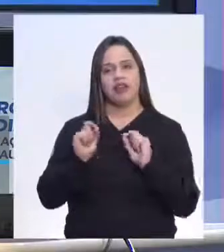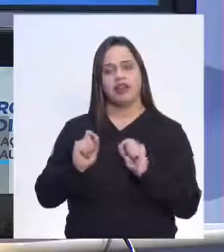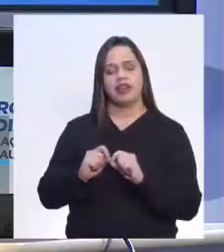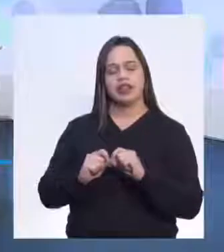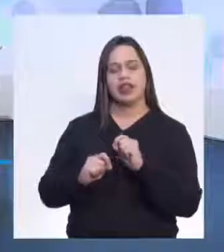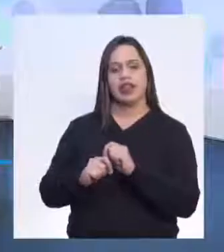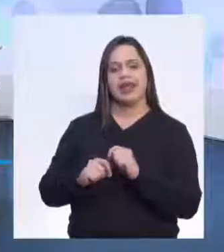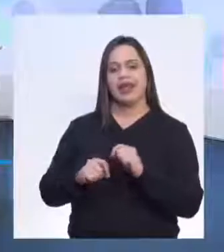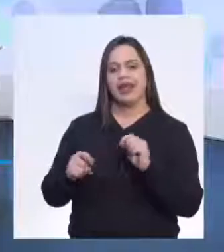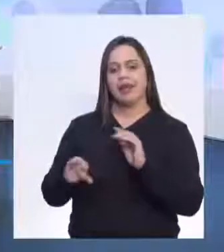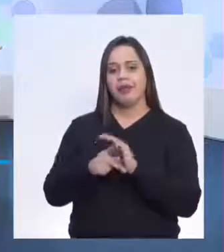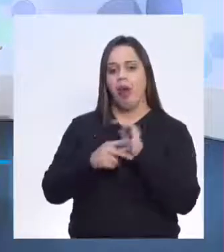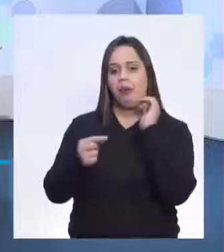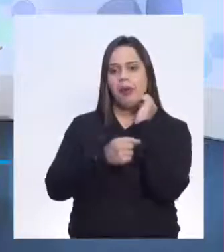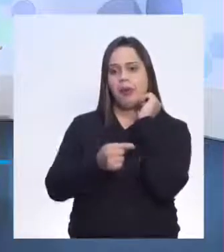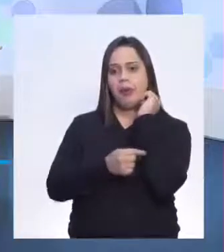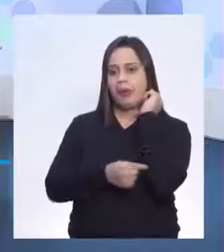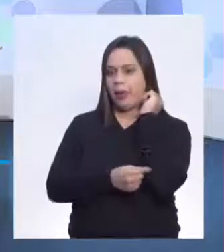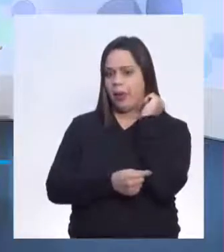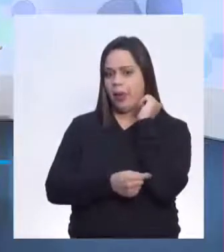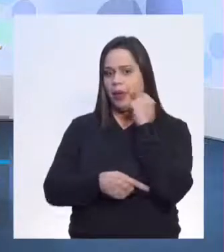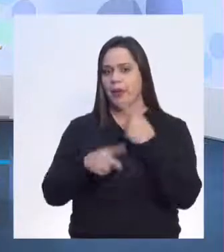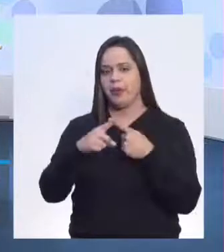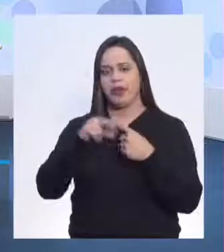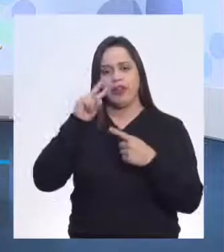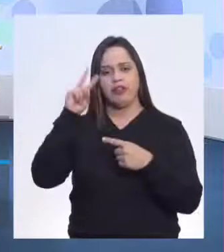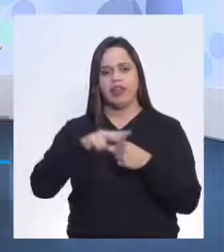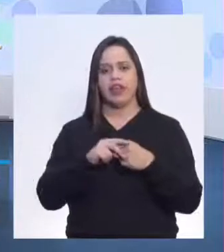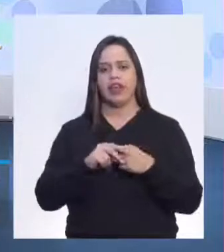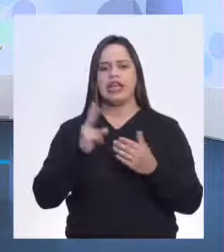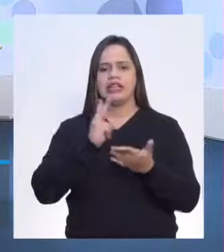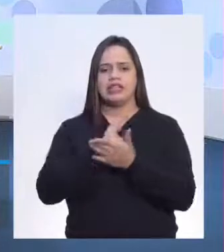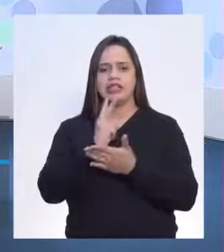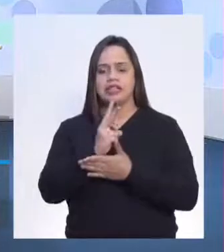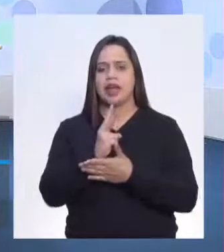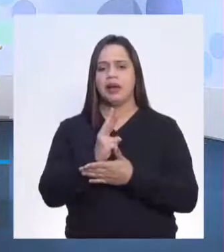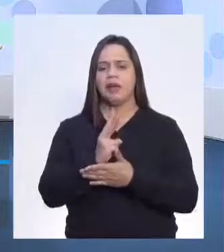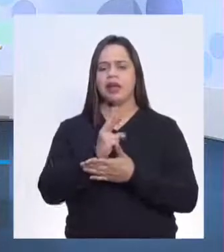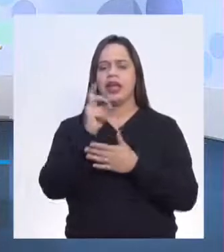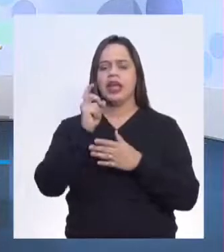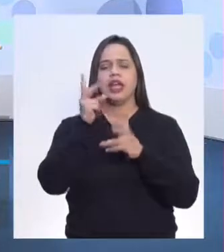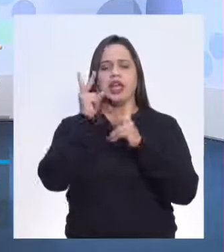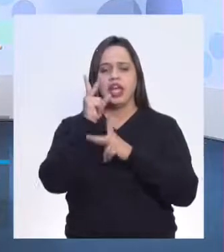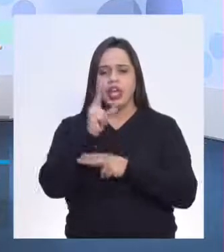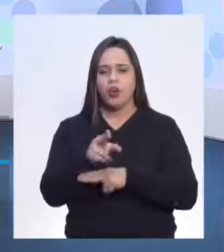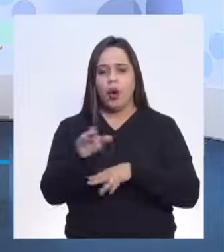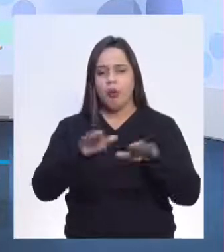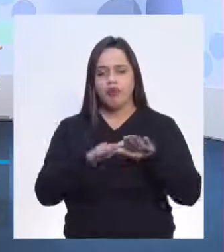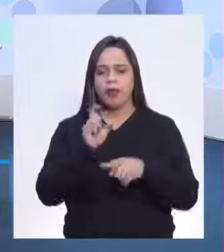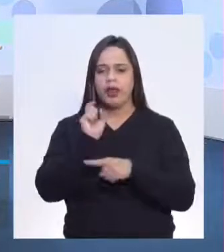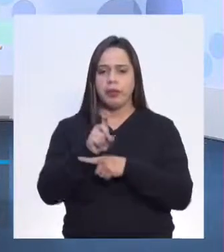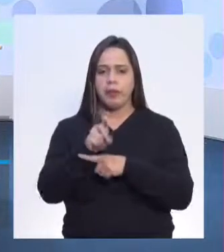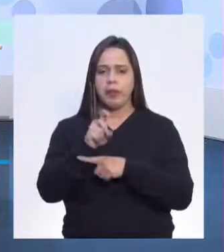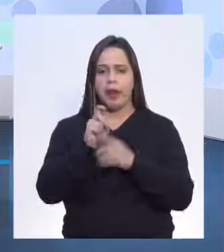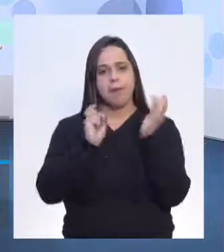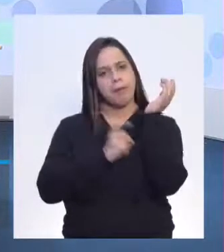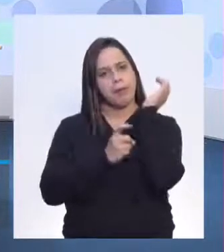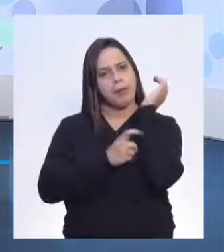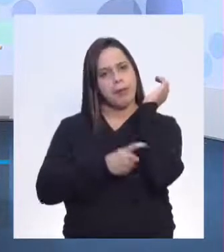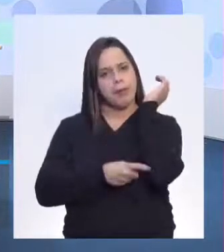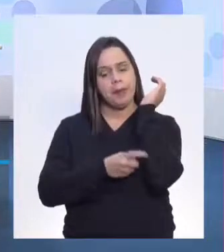entende? O pica-pau, ele fica ali sempre tudo naquele movimento. Então, os 3 ali não param de